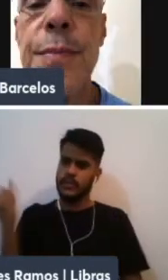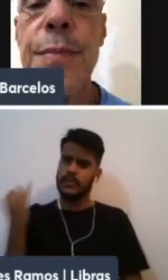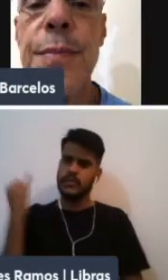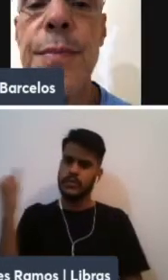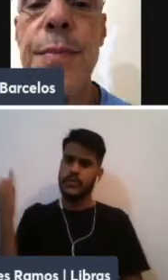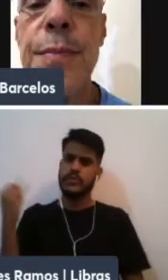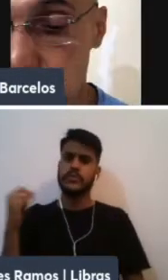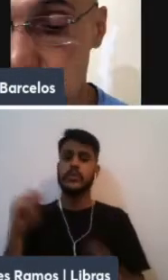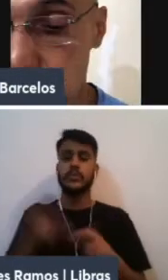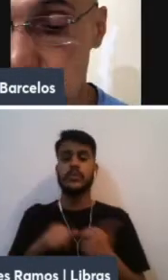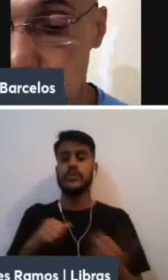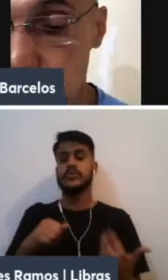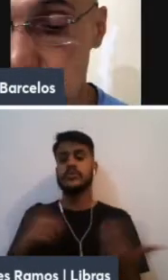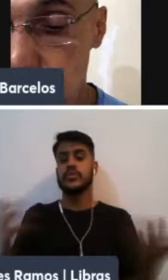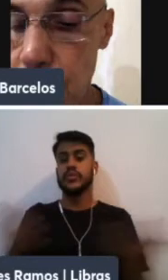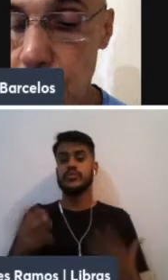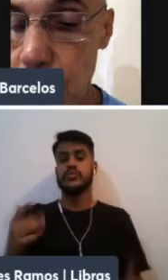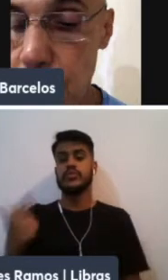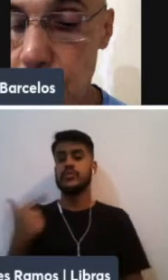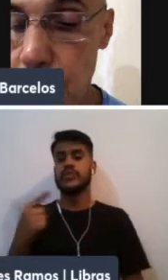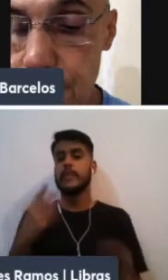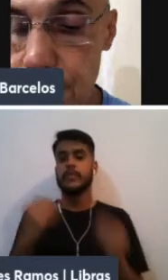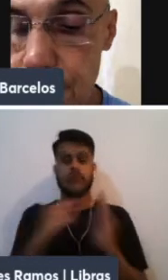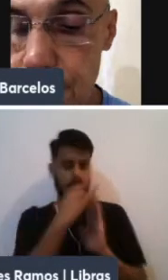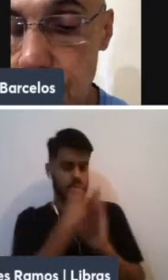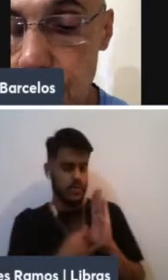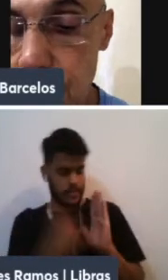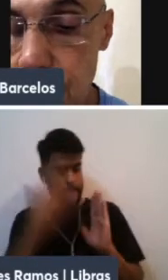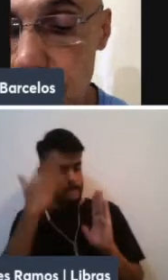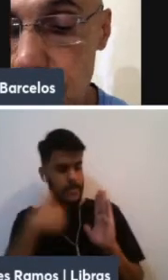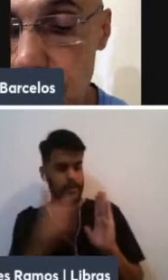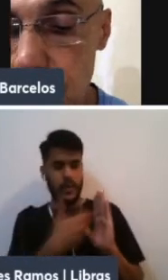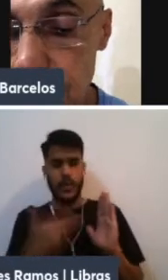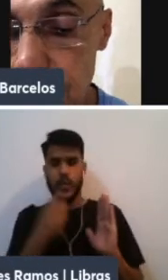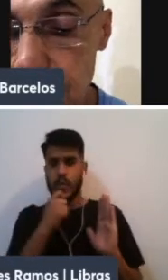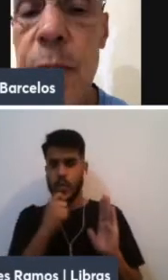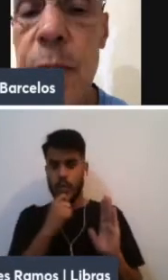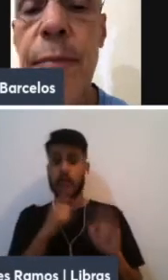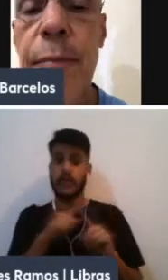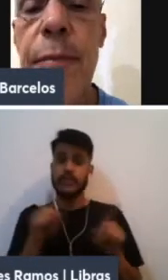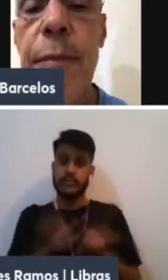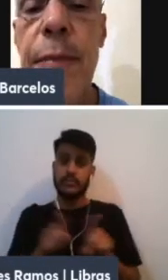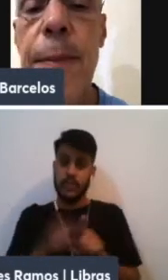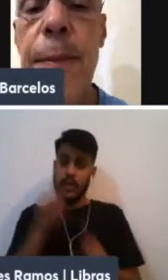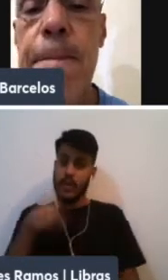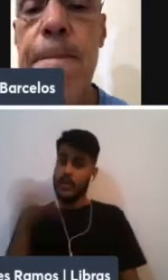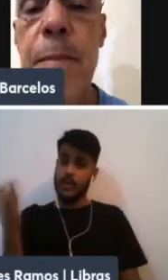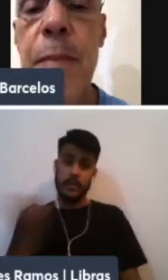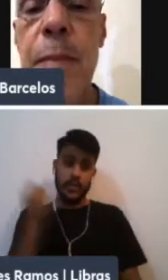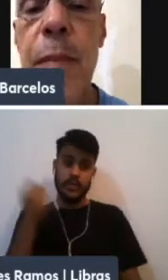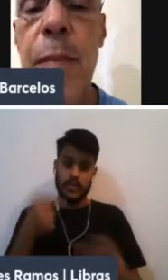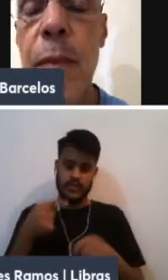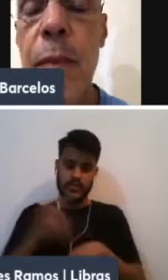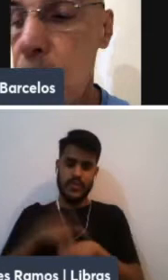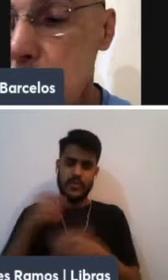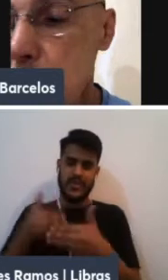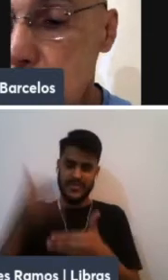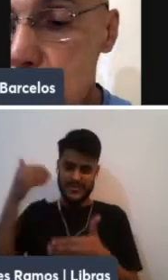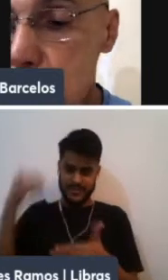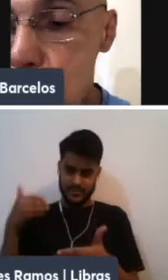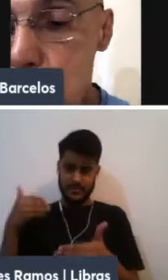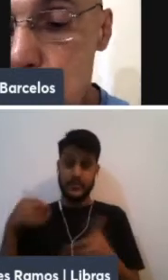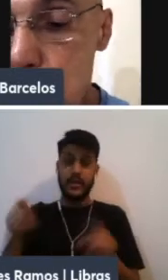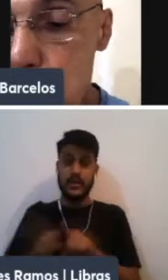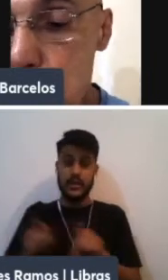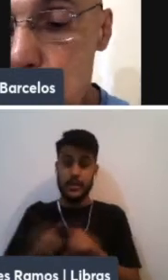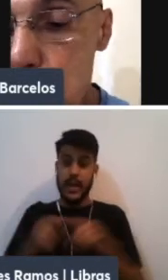a gente não tem muita coisa documentada do outra coisa, mas foi um grupo também importante na época, né? E o movimento praticamente desapareceu,